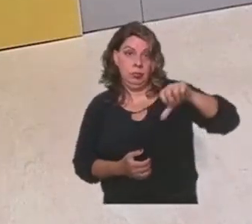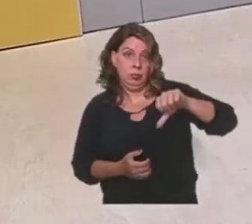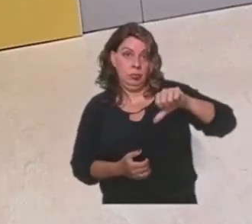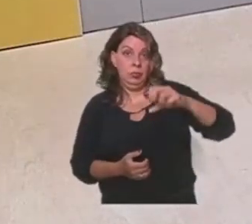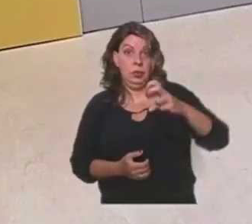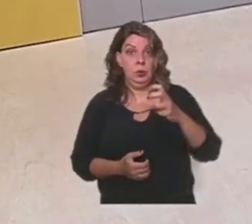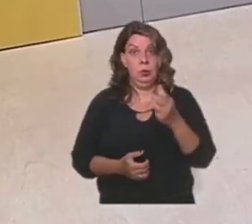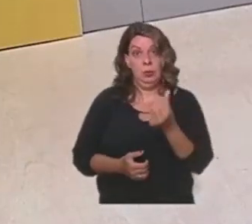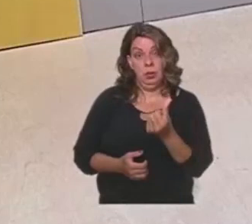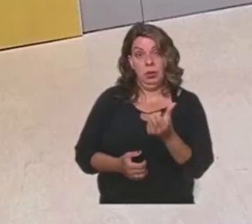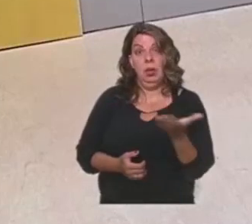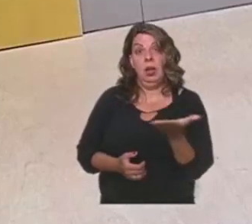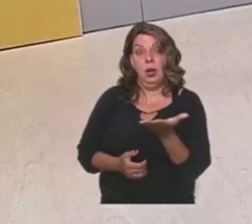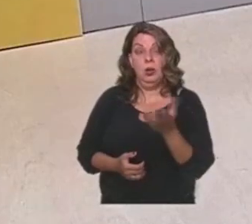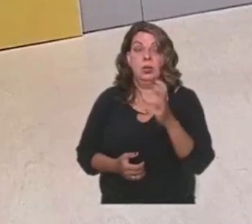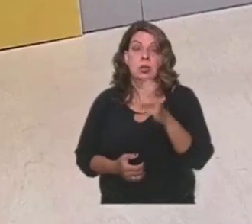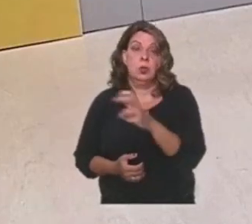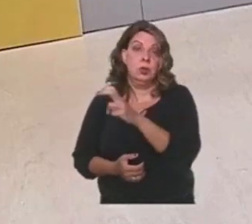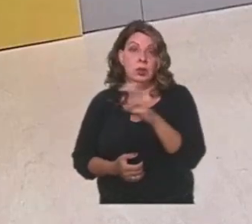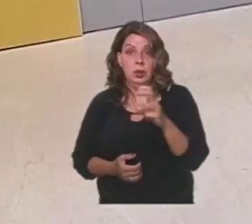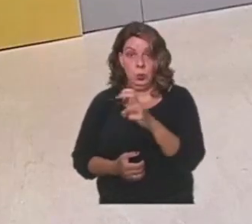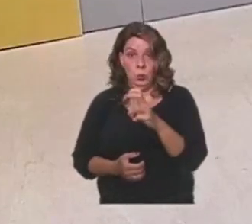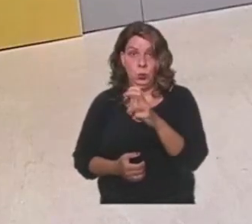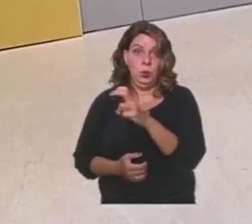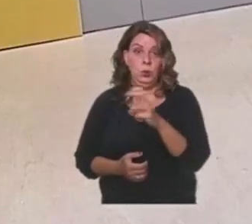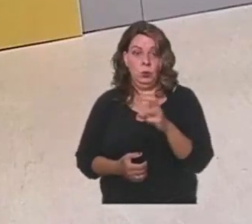56-56-04-11-4956 e agora